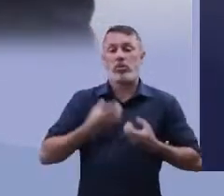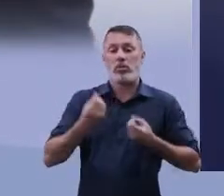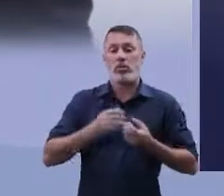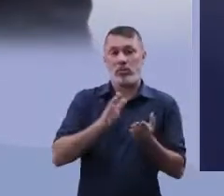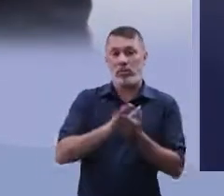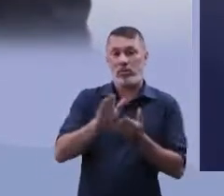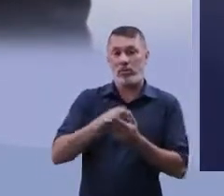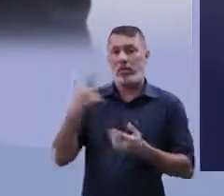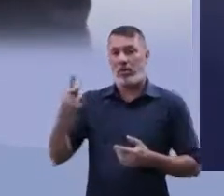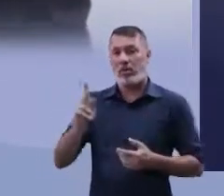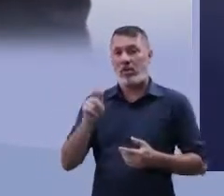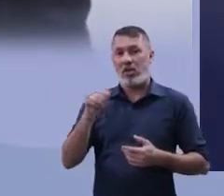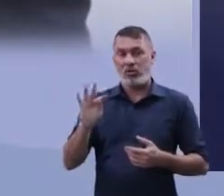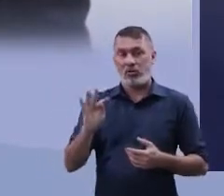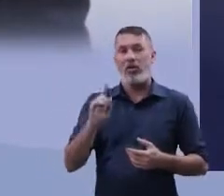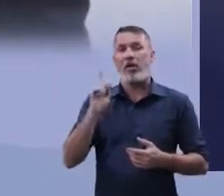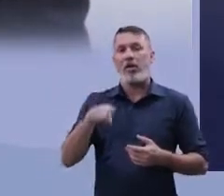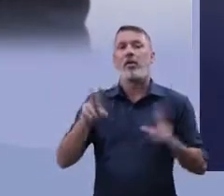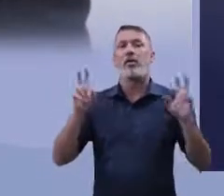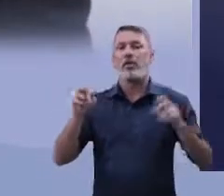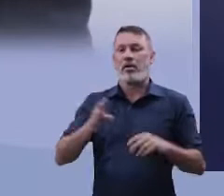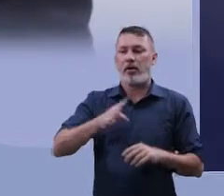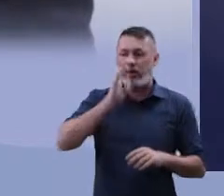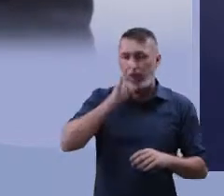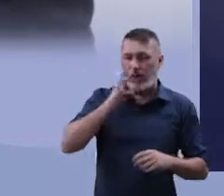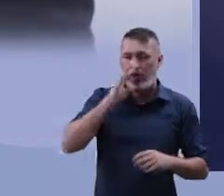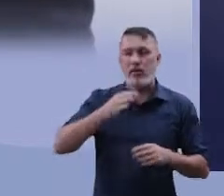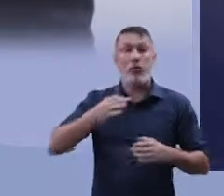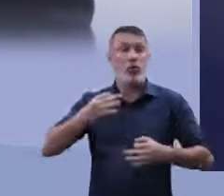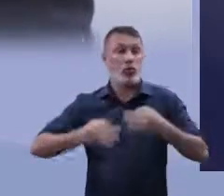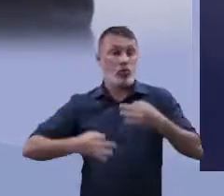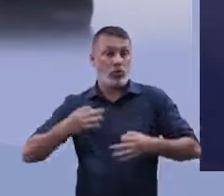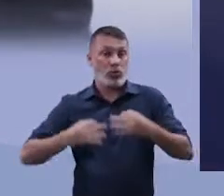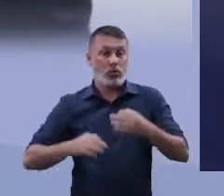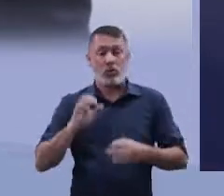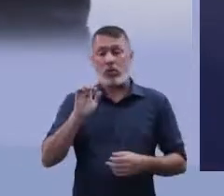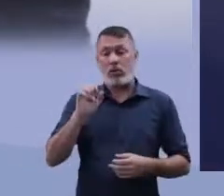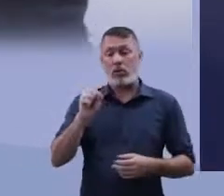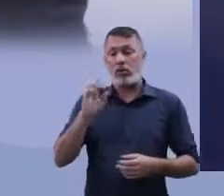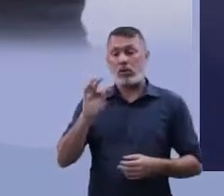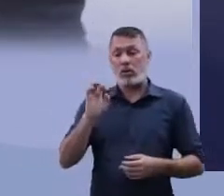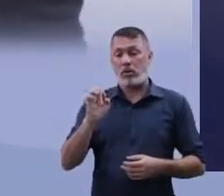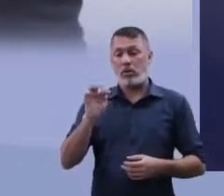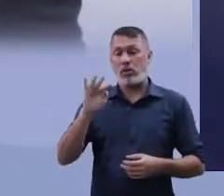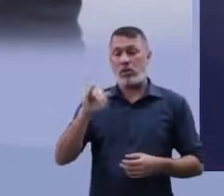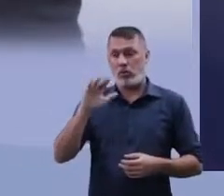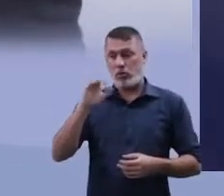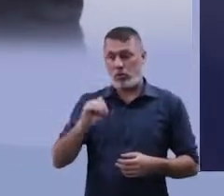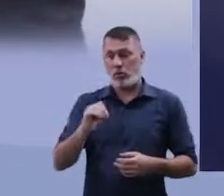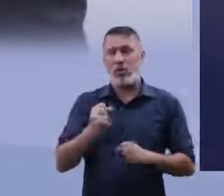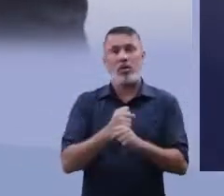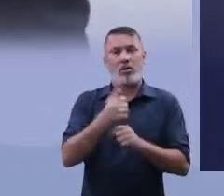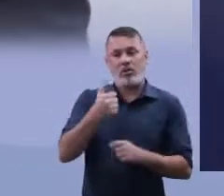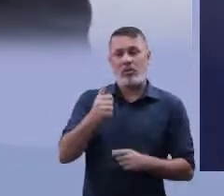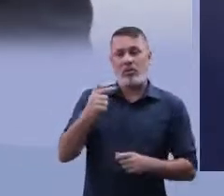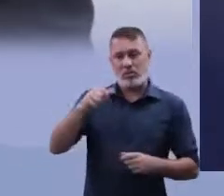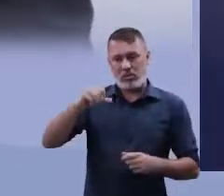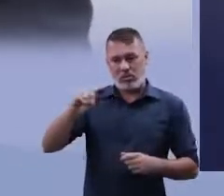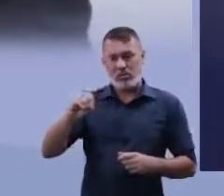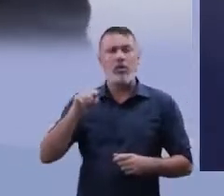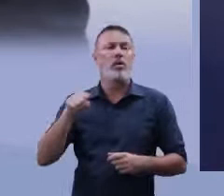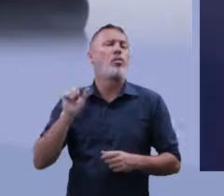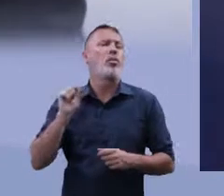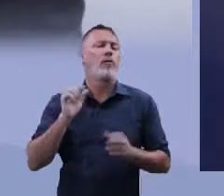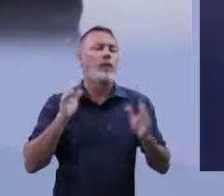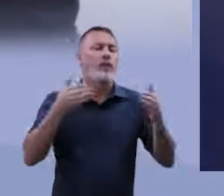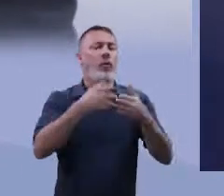que é a Crítica do Juízo Estético. Bom, essa obra, Kant busca, além da razão, e investiga os